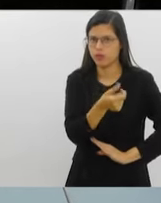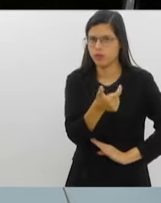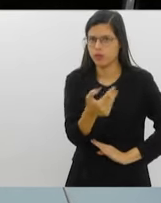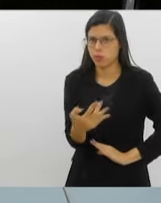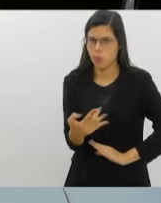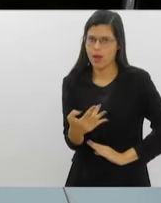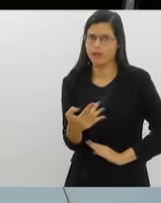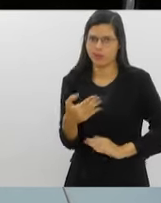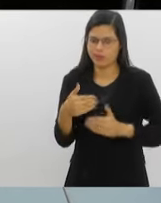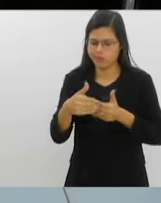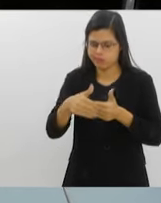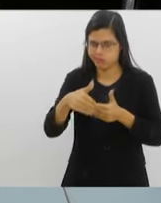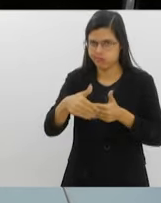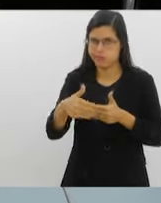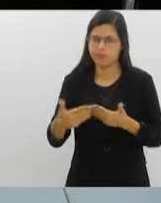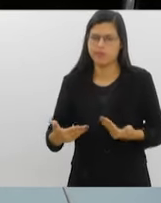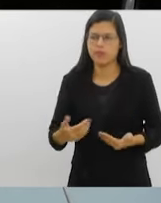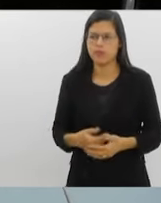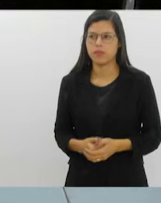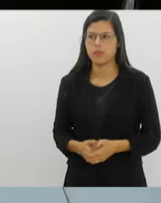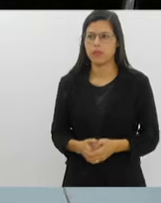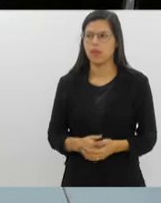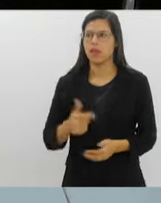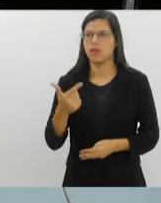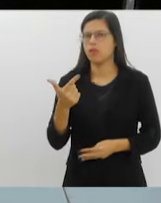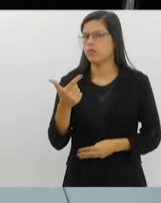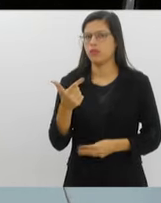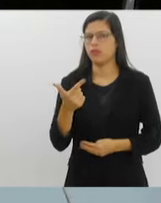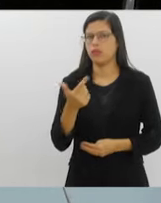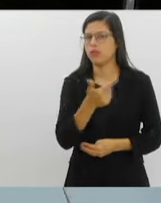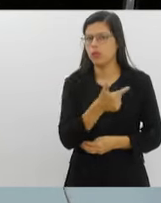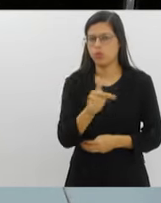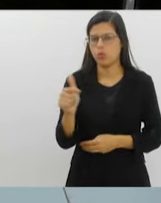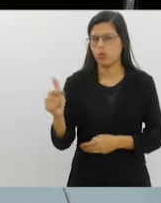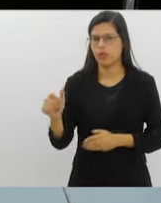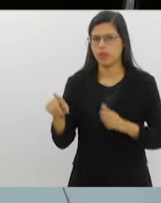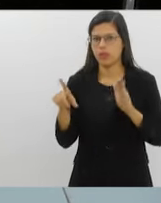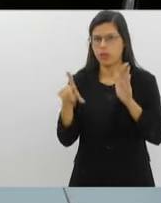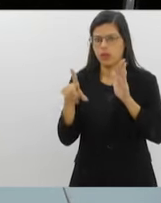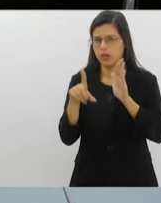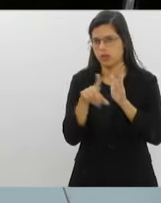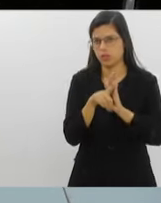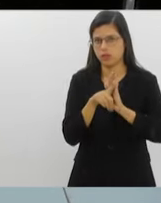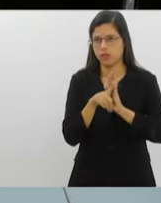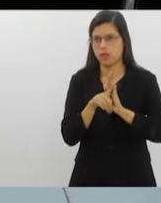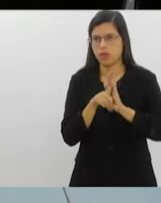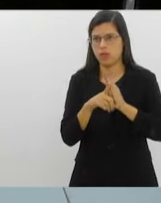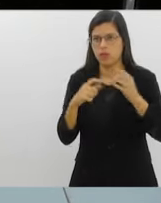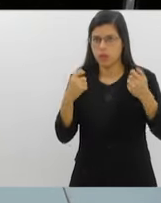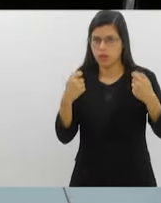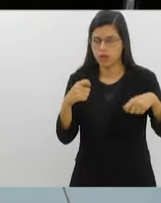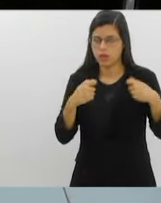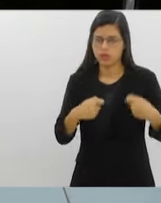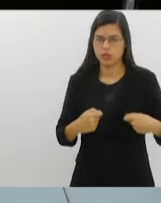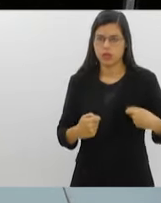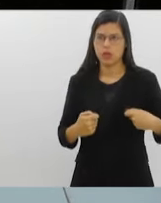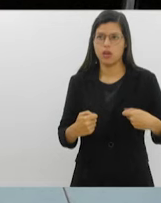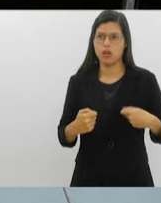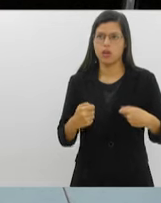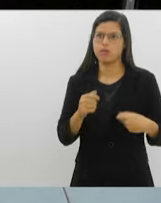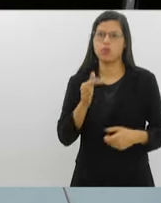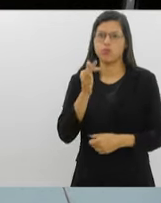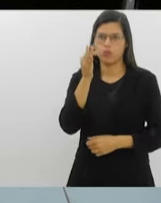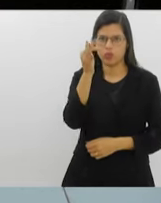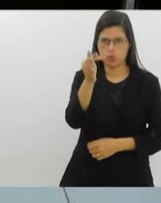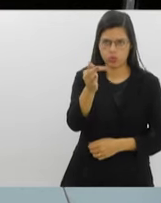vigor. E jamais constou em qualquer legislação. Teria que vir a constar no futuro,